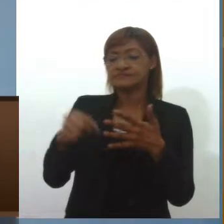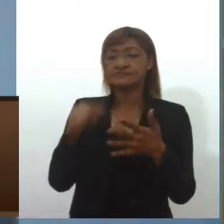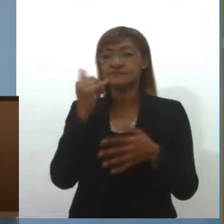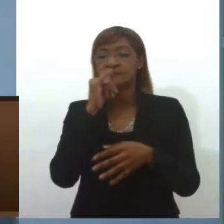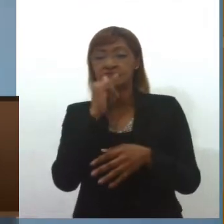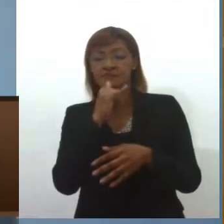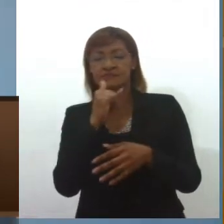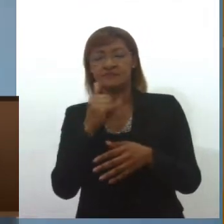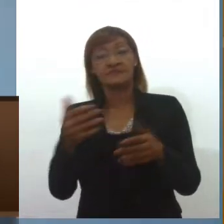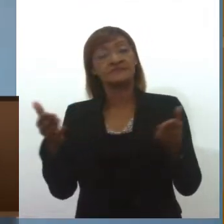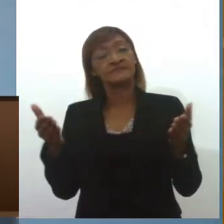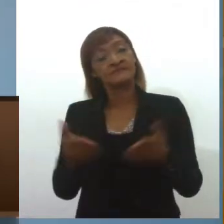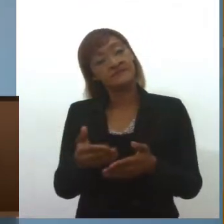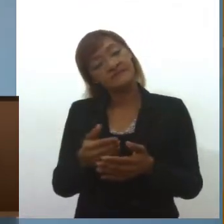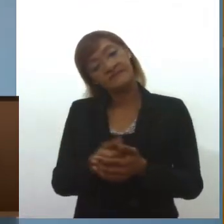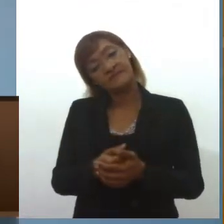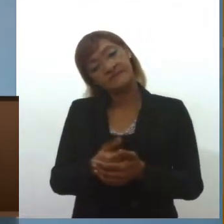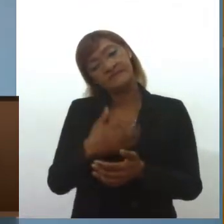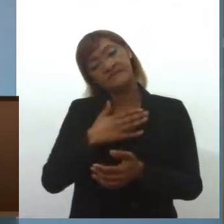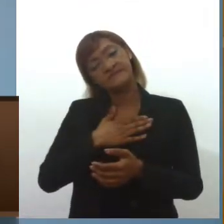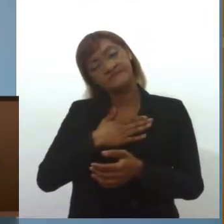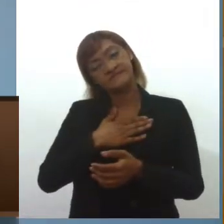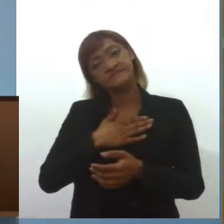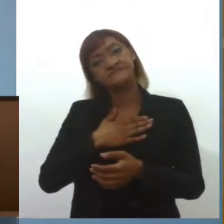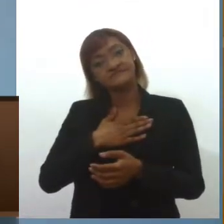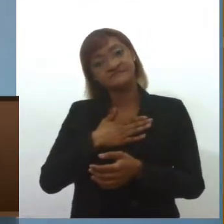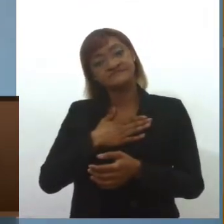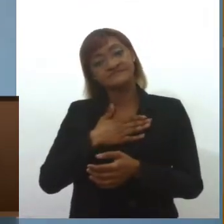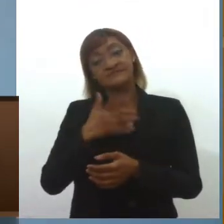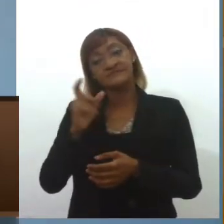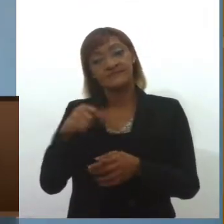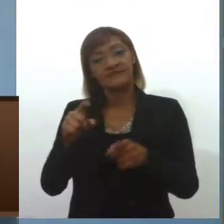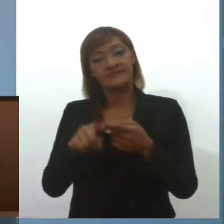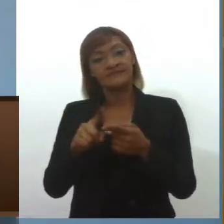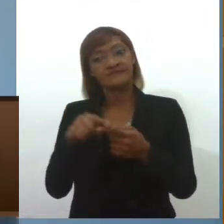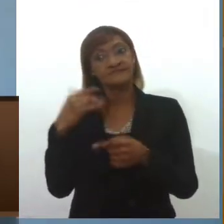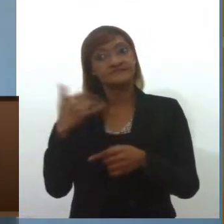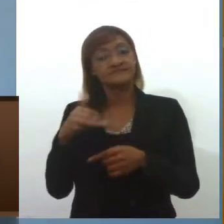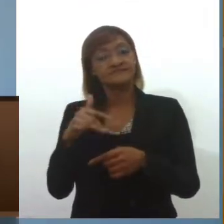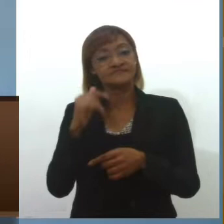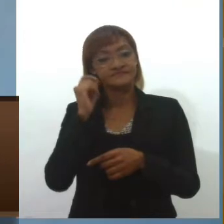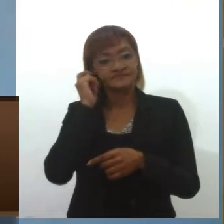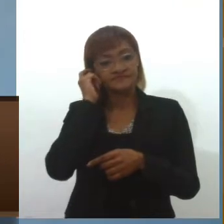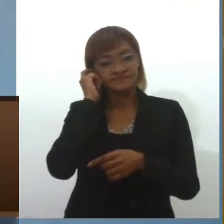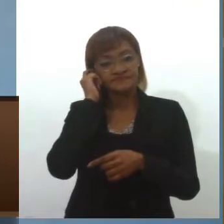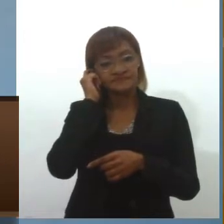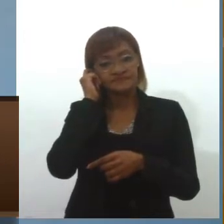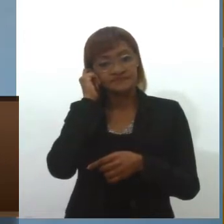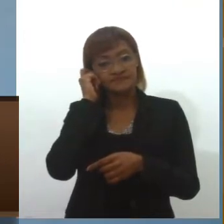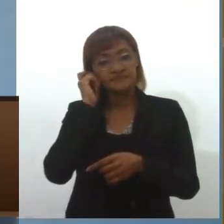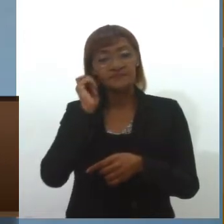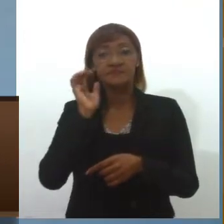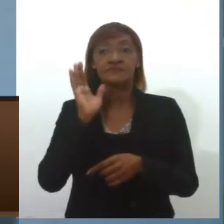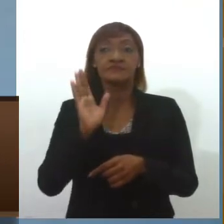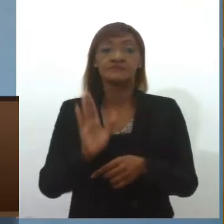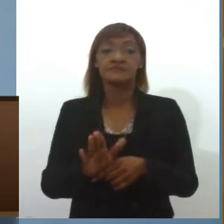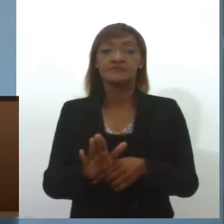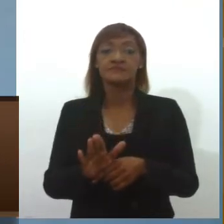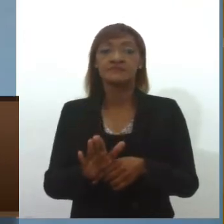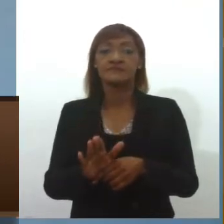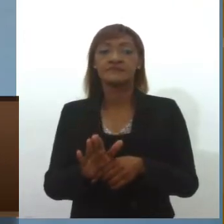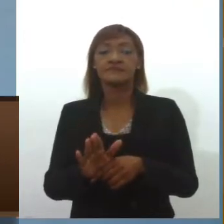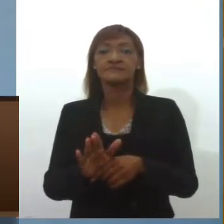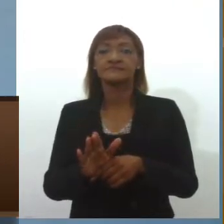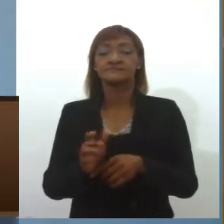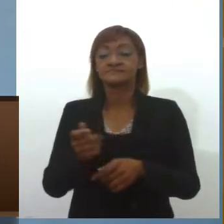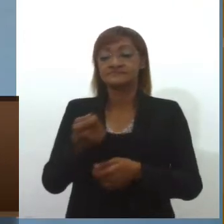agora o meu crédito vai ficar mais caro. Veja como a situação é danosa. E a gente entra em um ciclo muito prejudicial para a